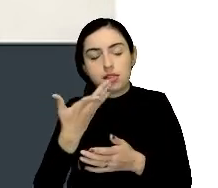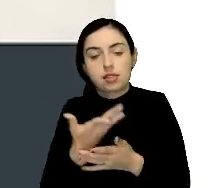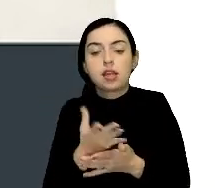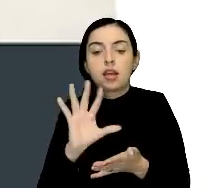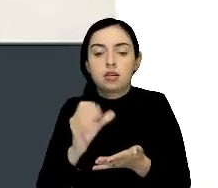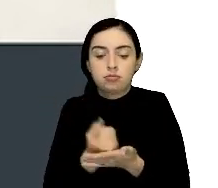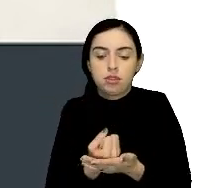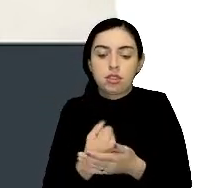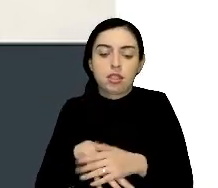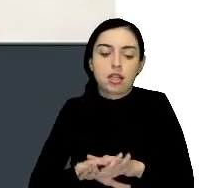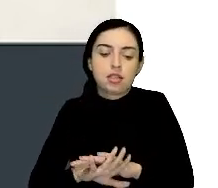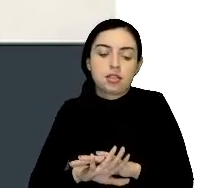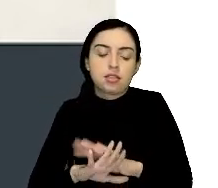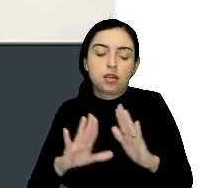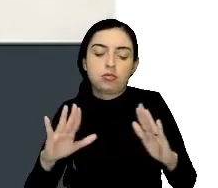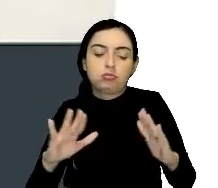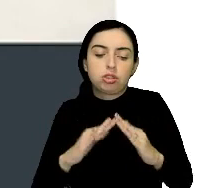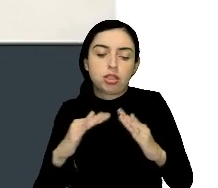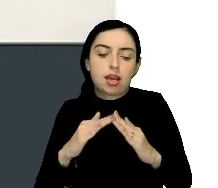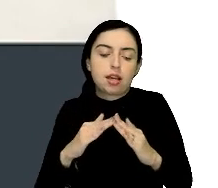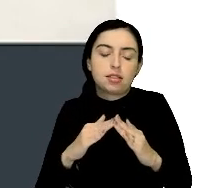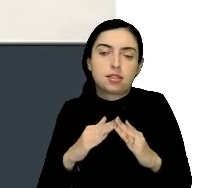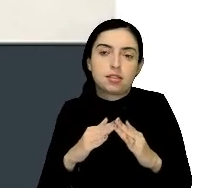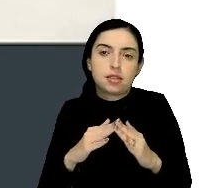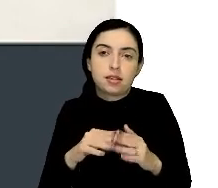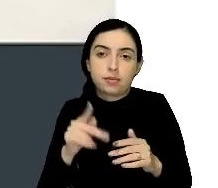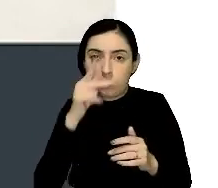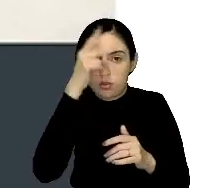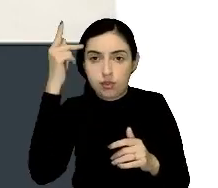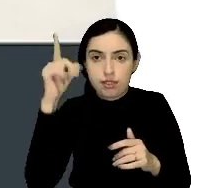residência no país, visto de trabalho para quem tenha